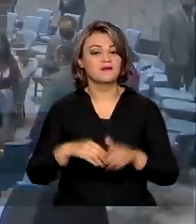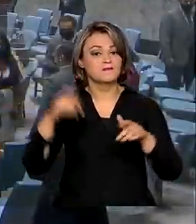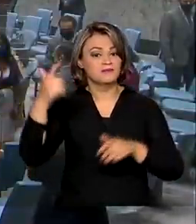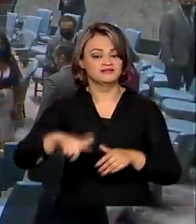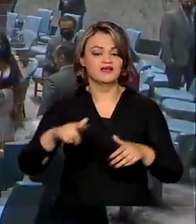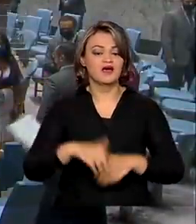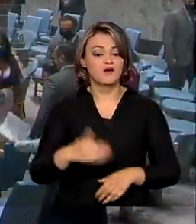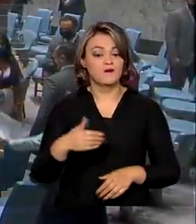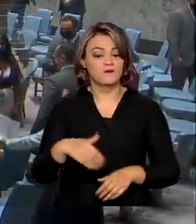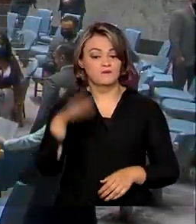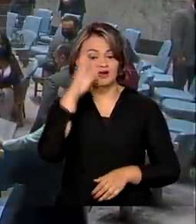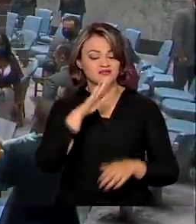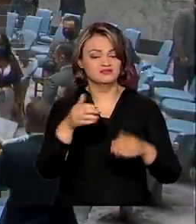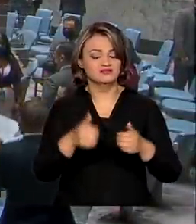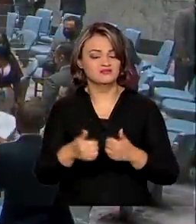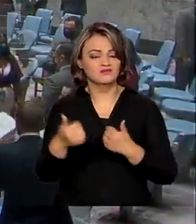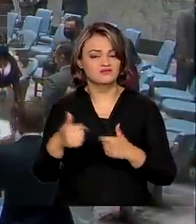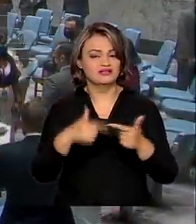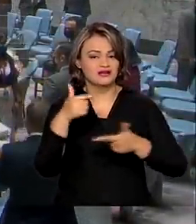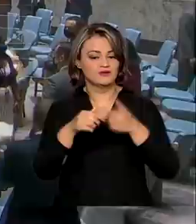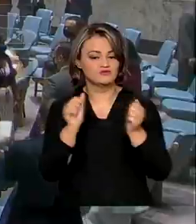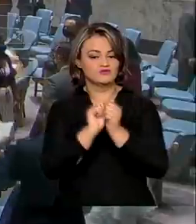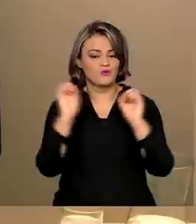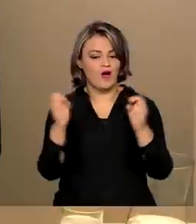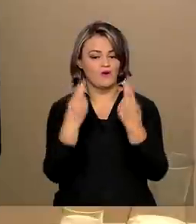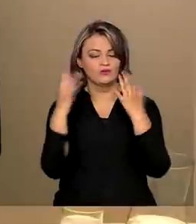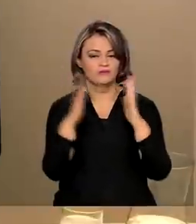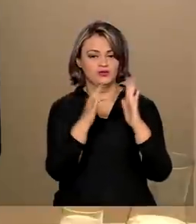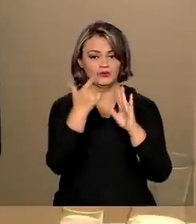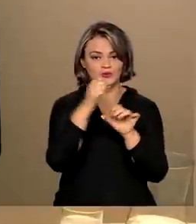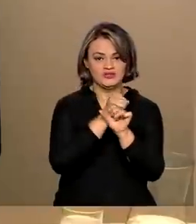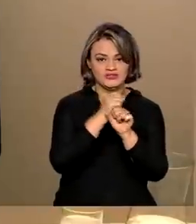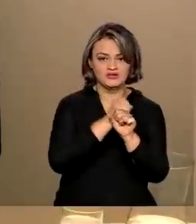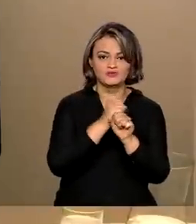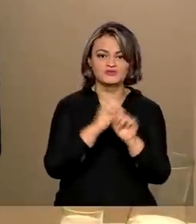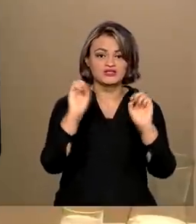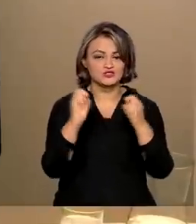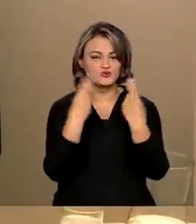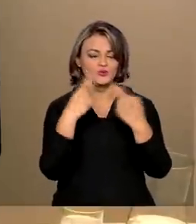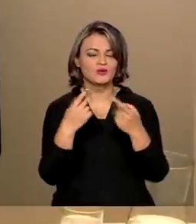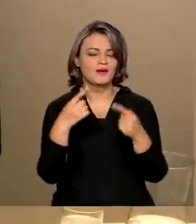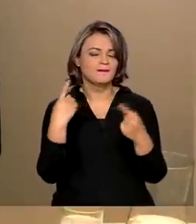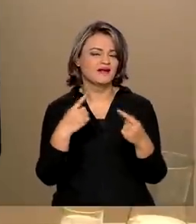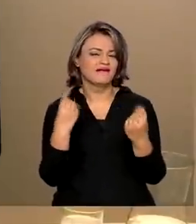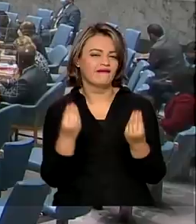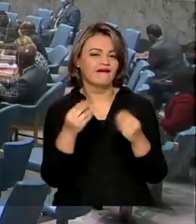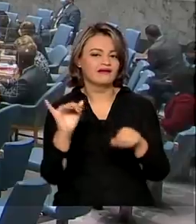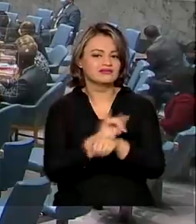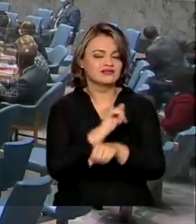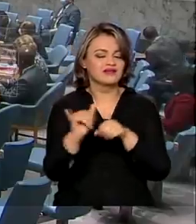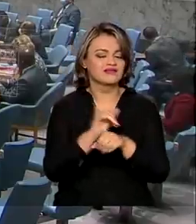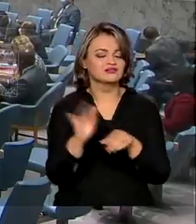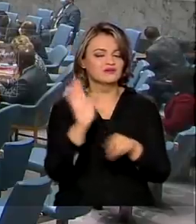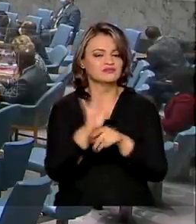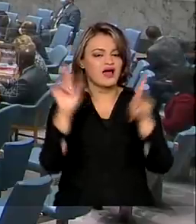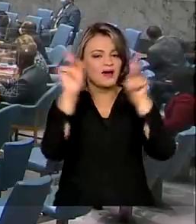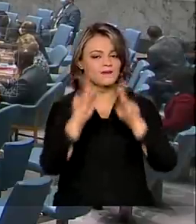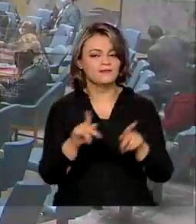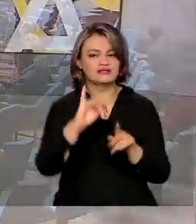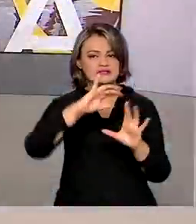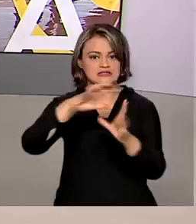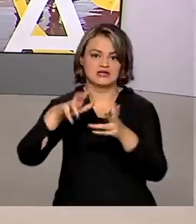Brasil vai assumir uma vaga no Conselho de Segurança da ONU por dois anos o órgão é estratégico para manter a paz